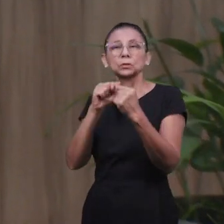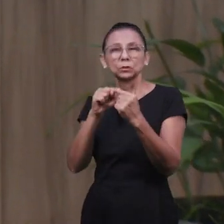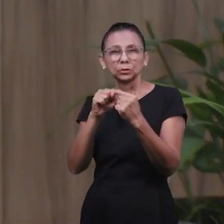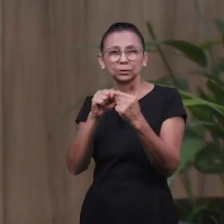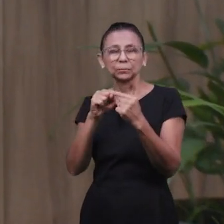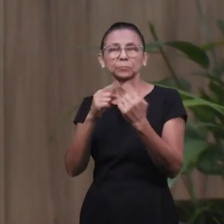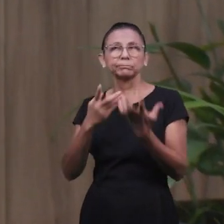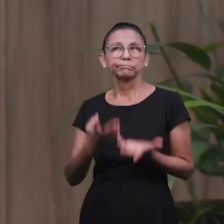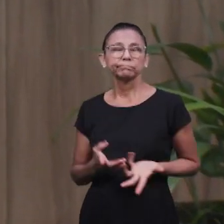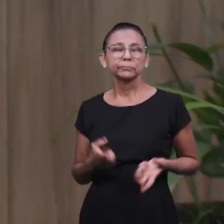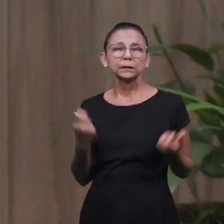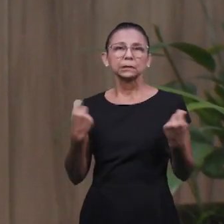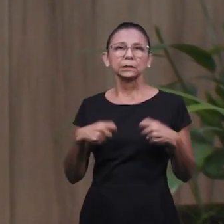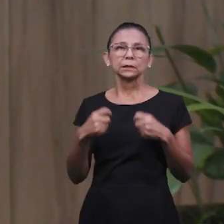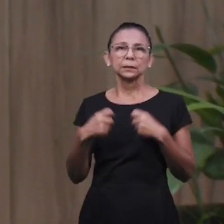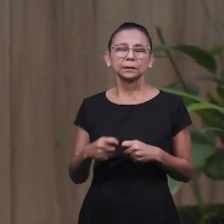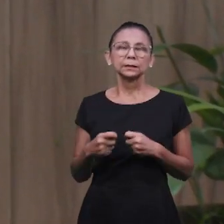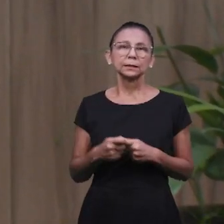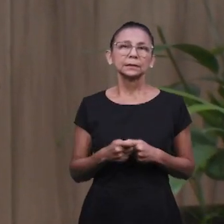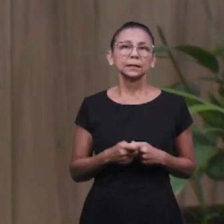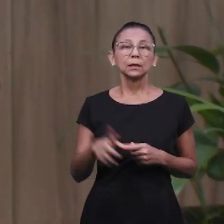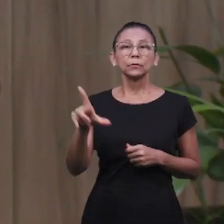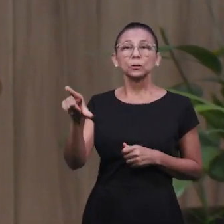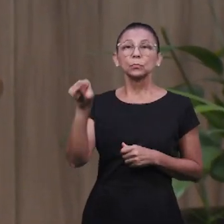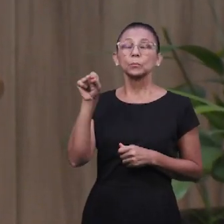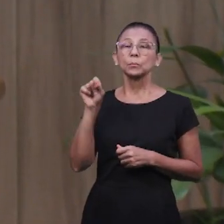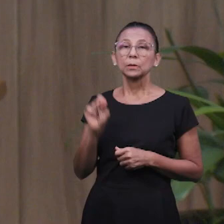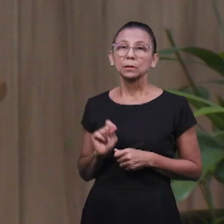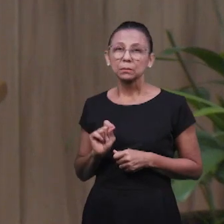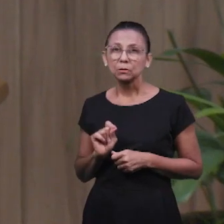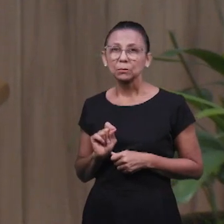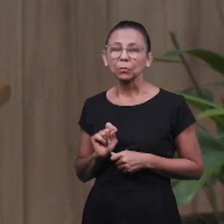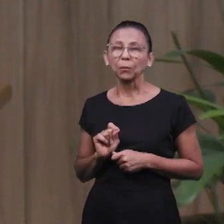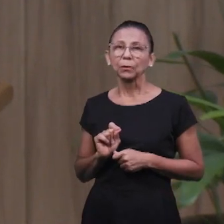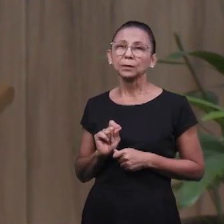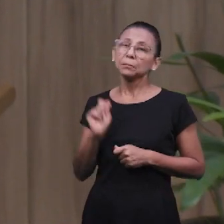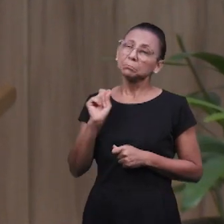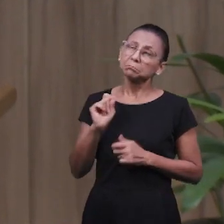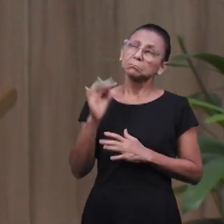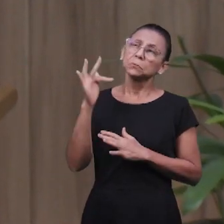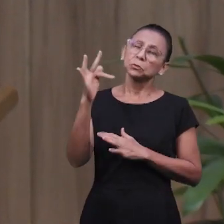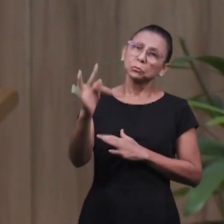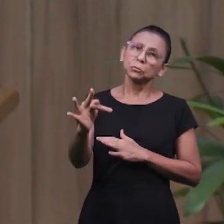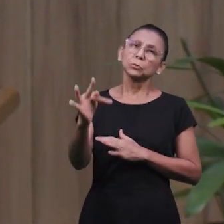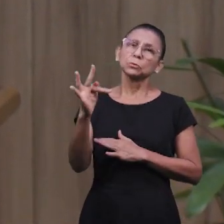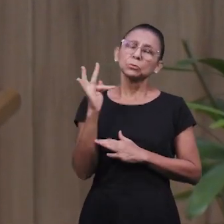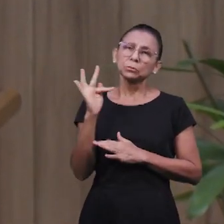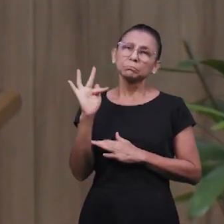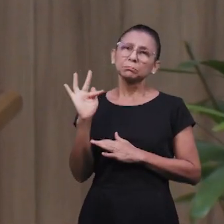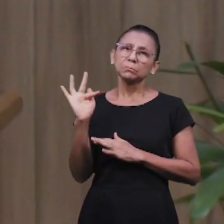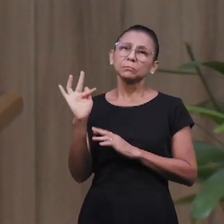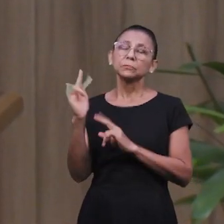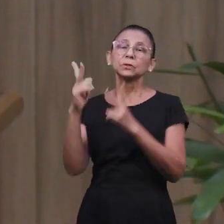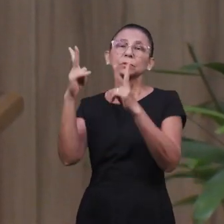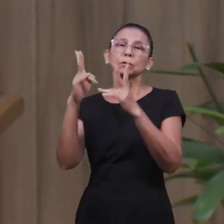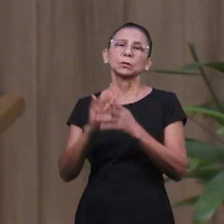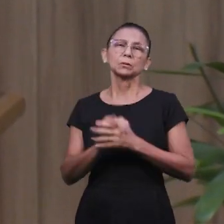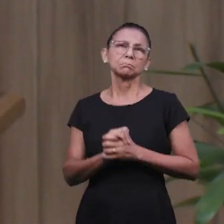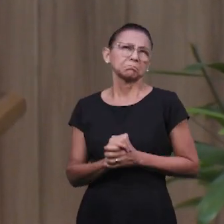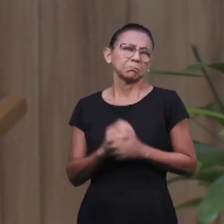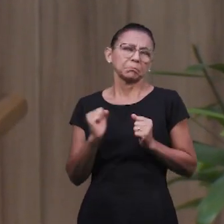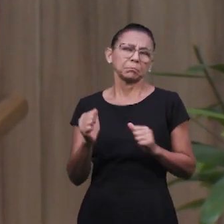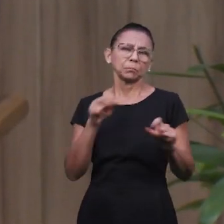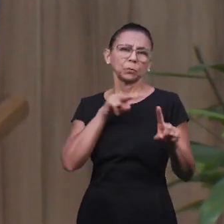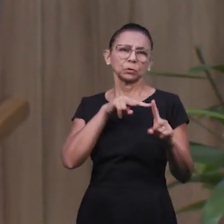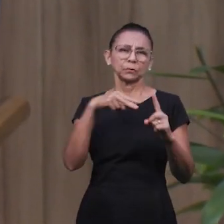entrar pelo caminho que o levará a alcançar o que ele almeja. Isso acontece em tudo à nossa volta, seja do ponto de